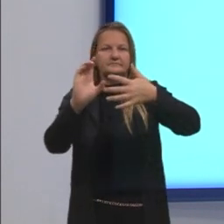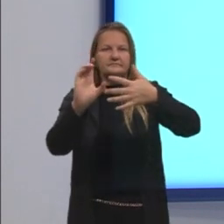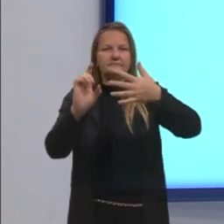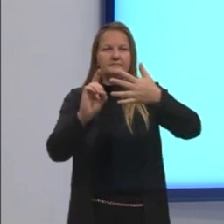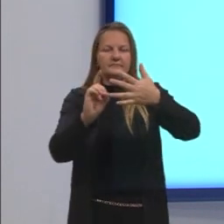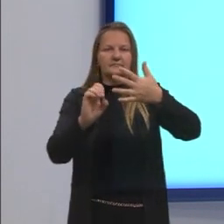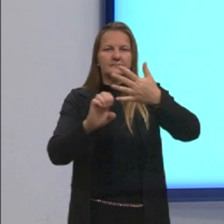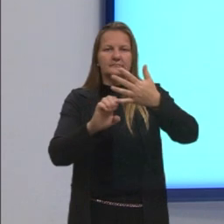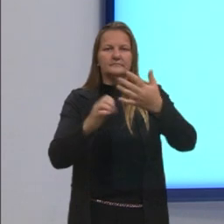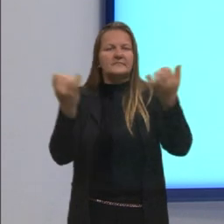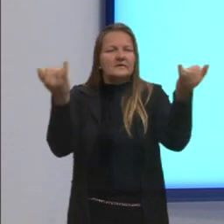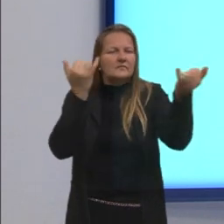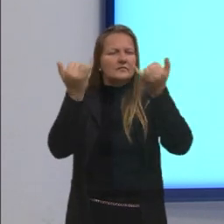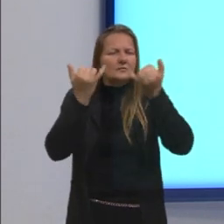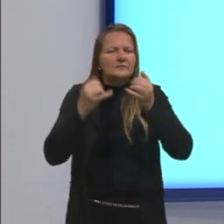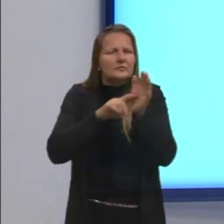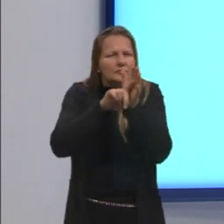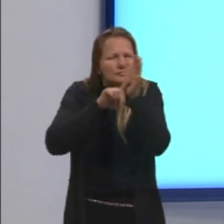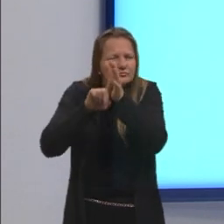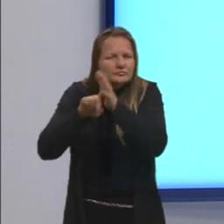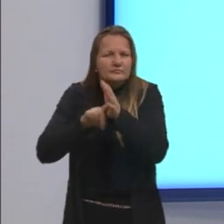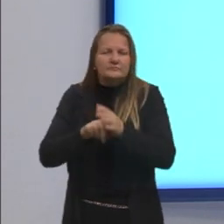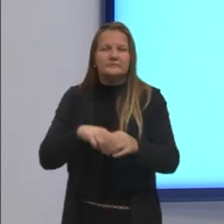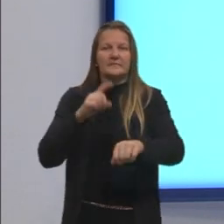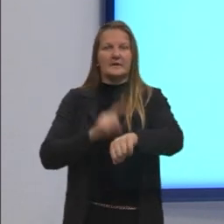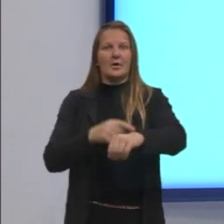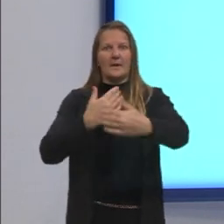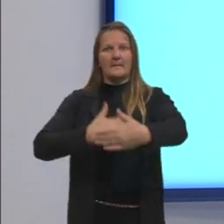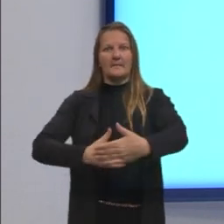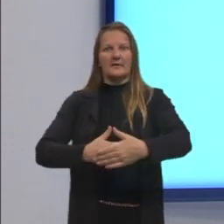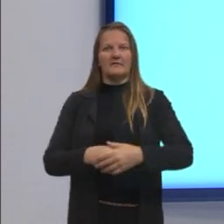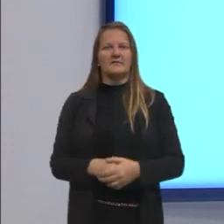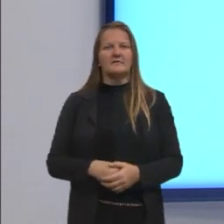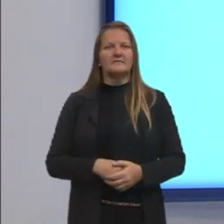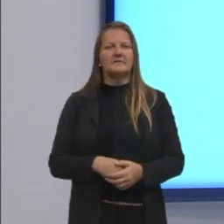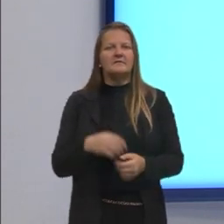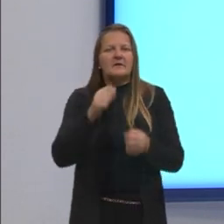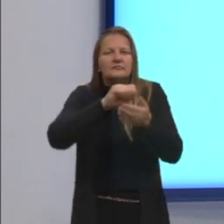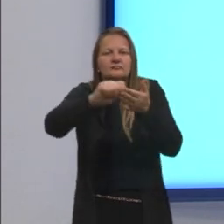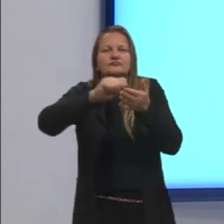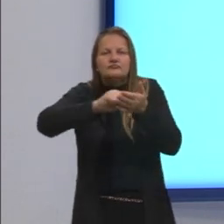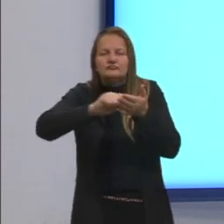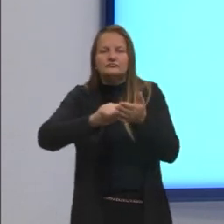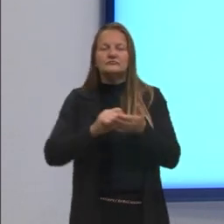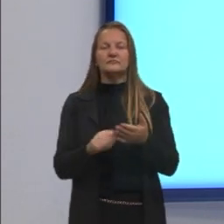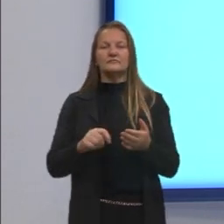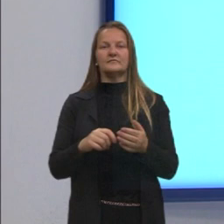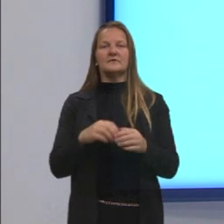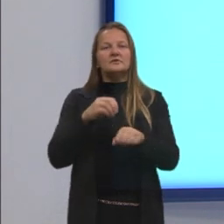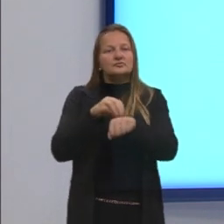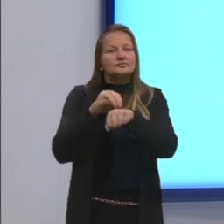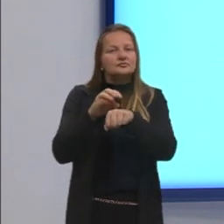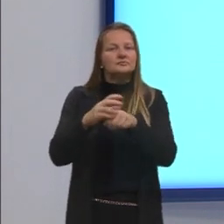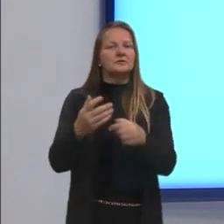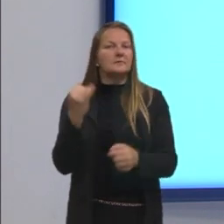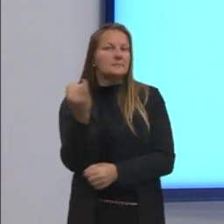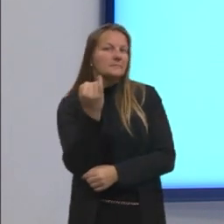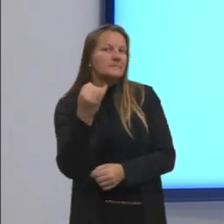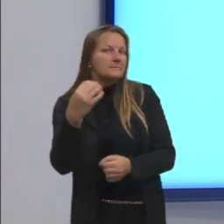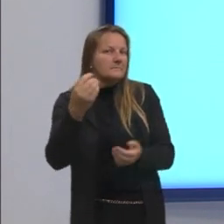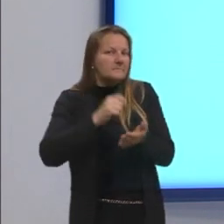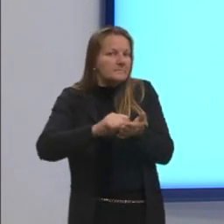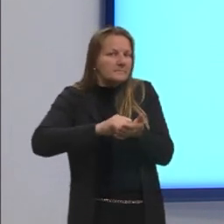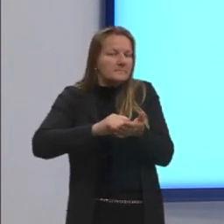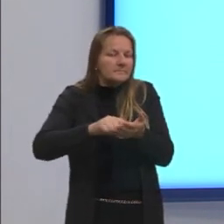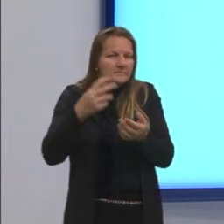dar informação para vocês né Na hora da prova vai riscando ele vai sublinhando que for mais importante Aqui